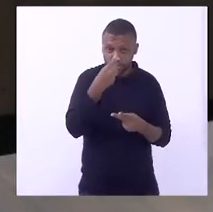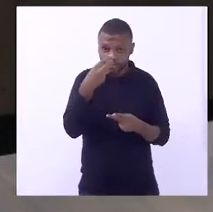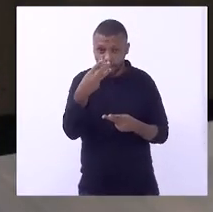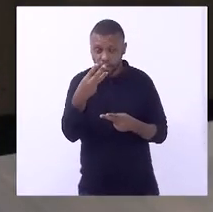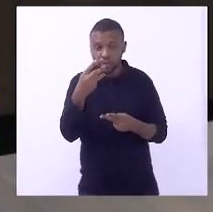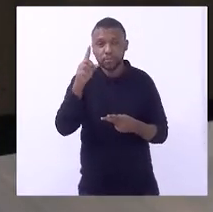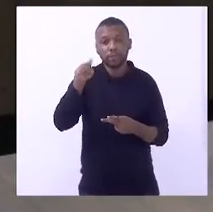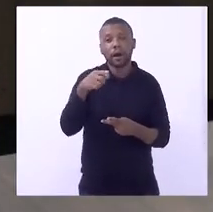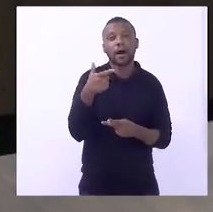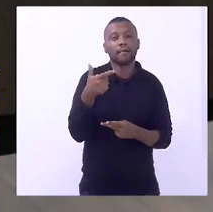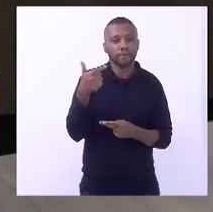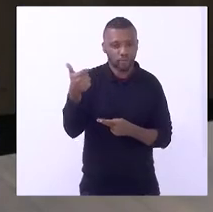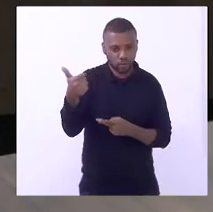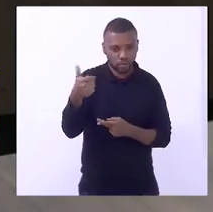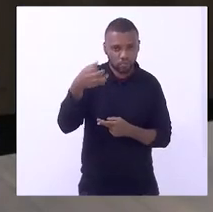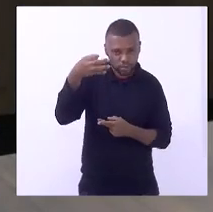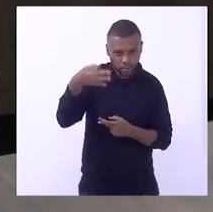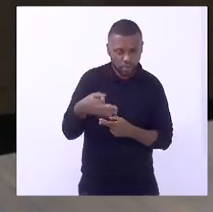5113/2021. Ok, senhor presidente.